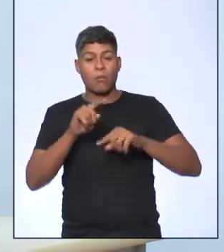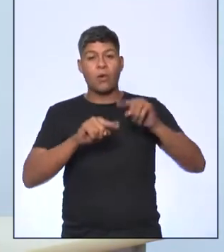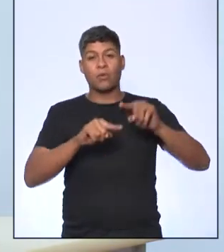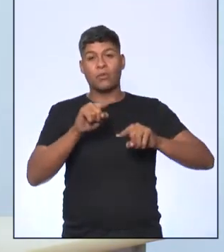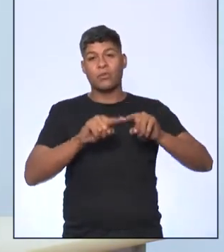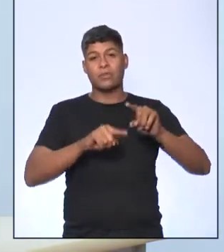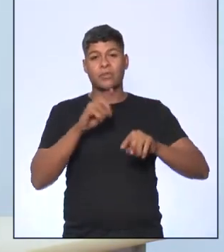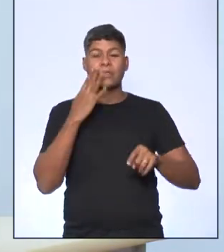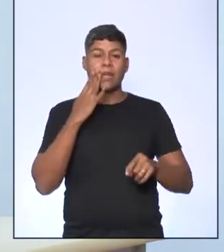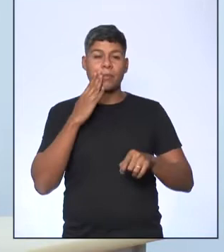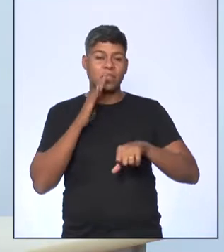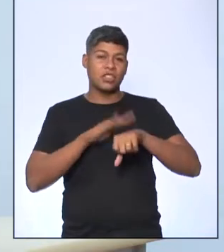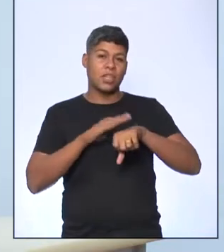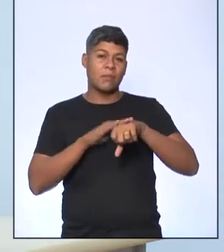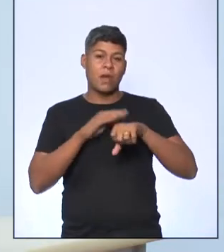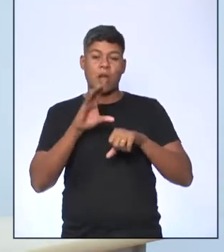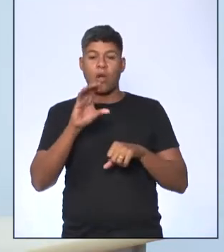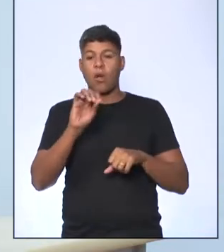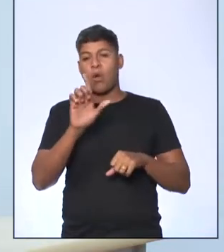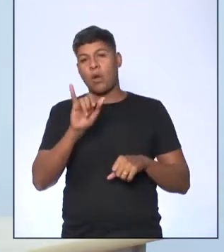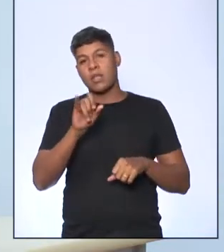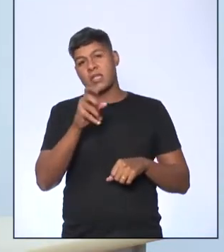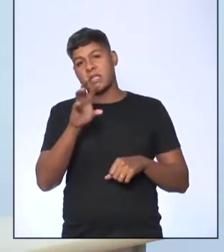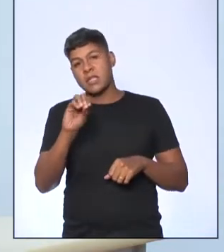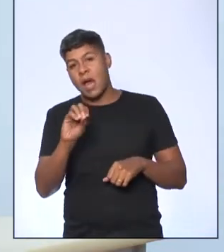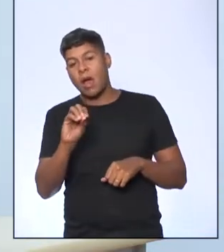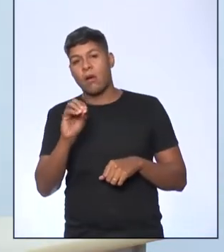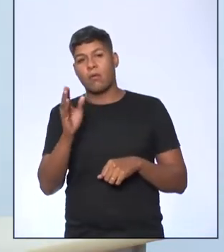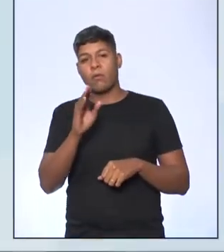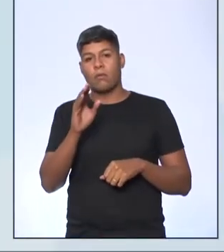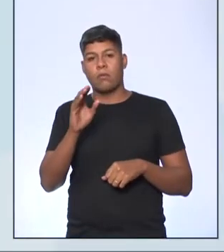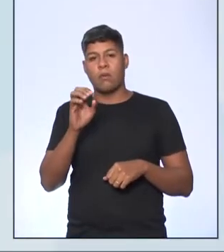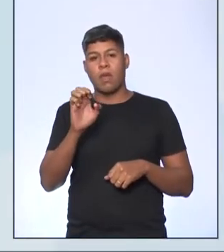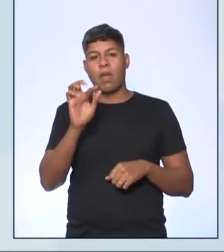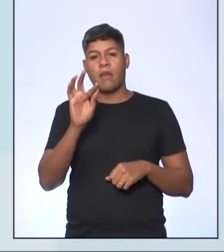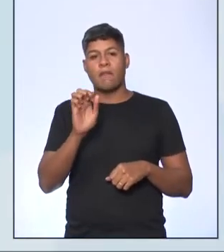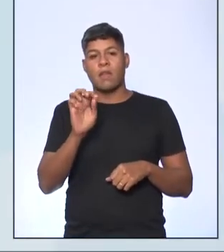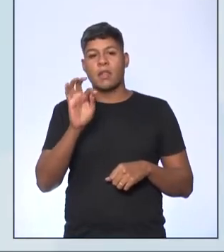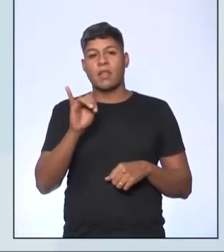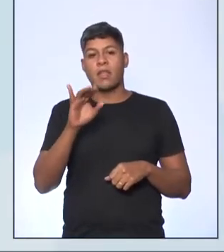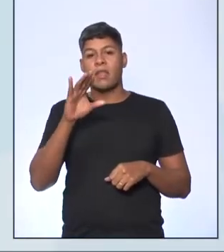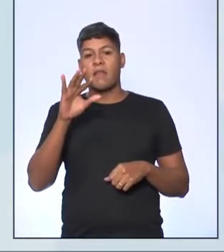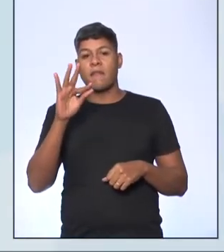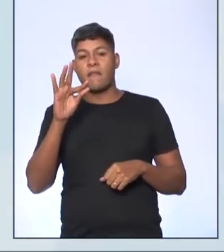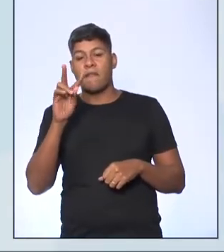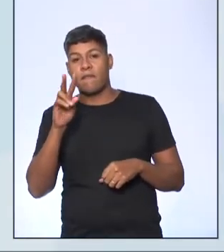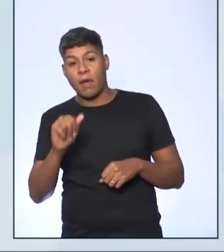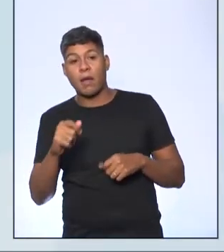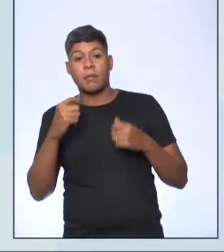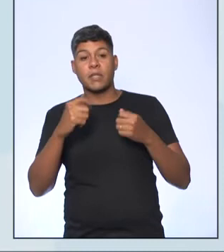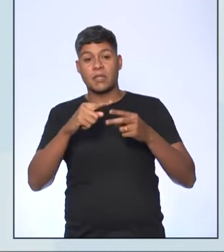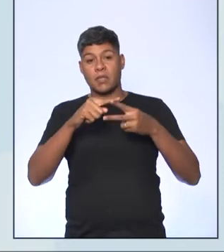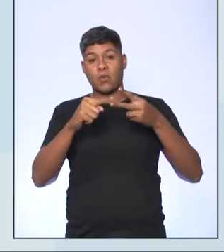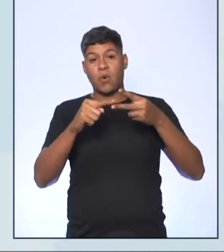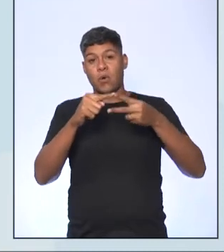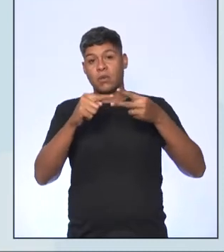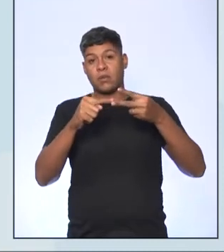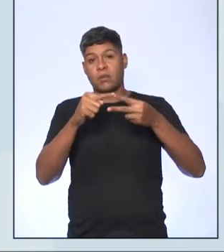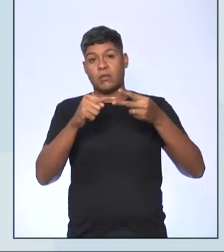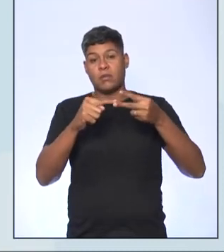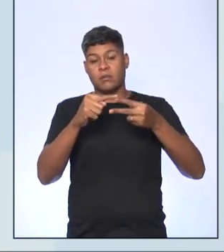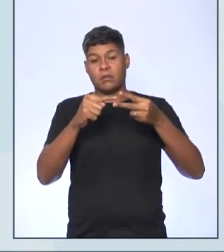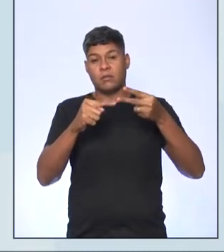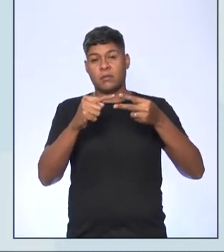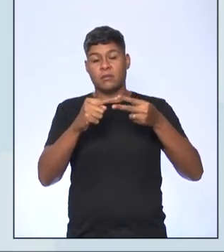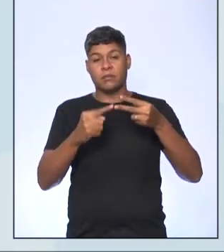isso que é uma colisão efetiva. Para essa colisão, para esse choque ser efetivo, é necessário dois fatores,